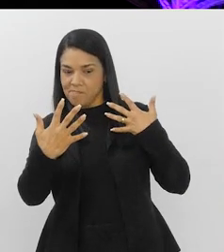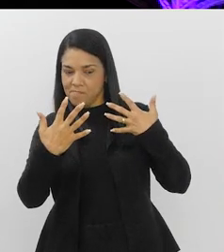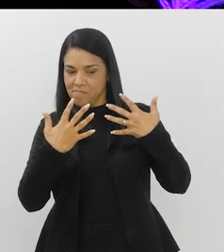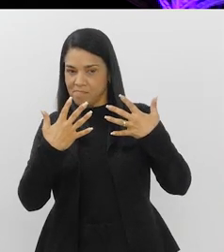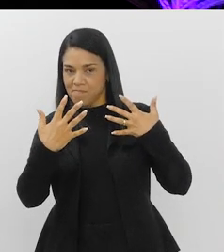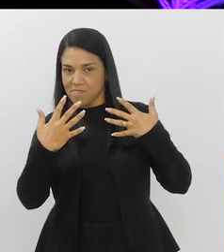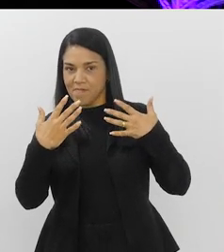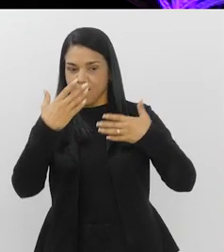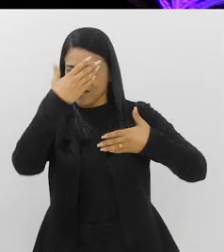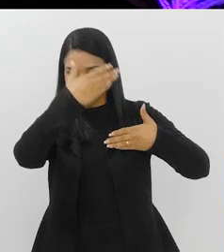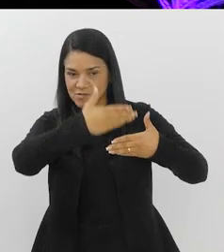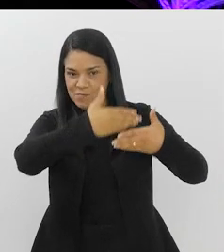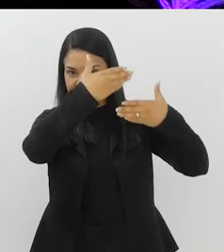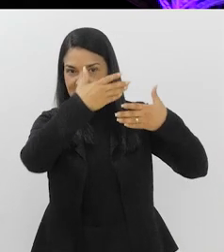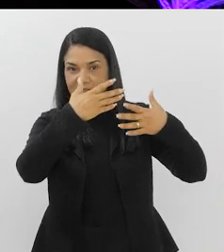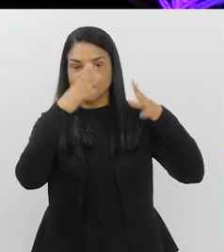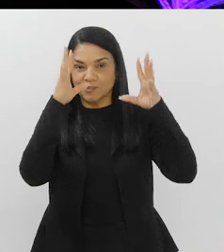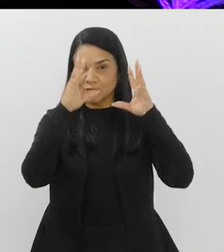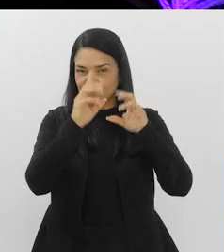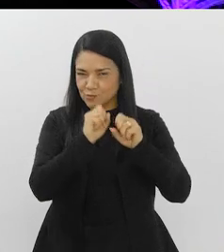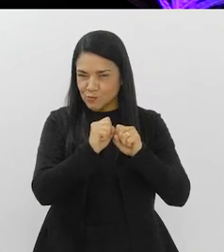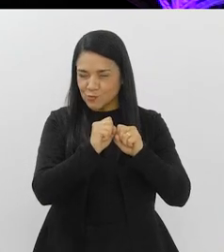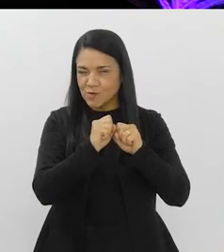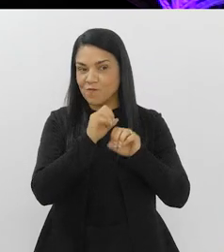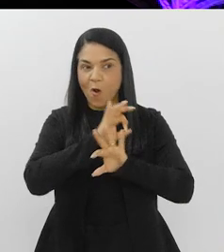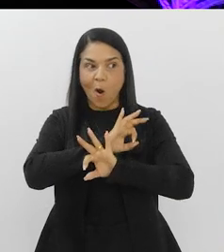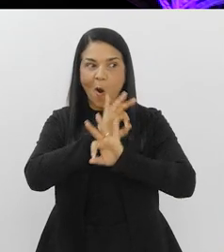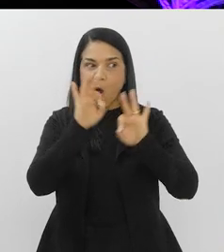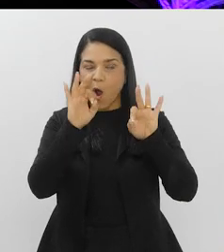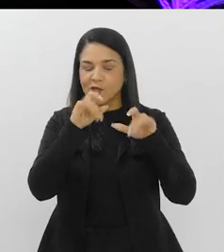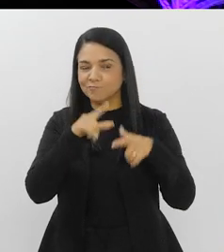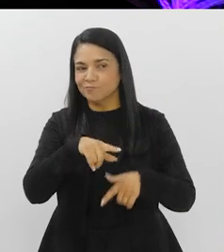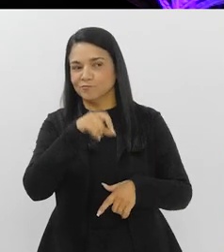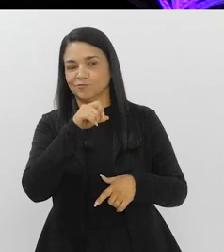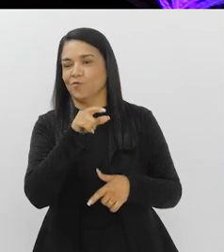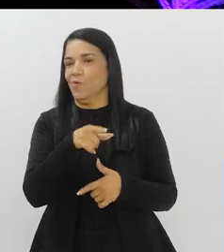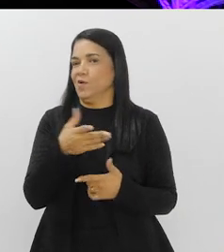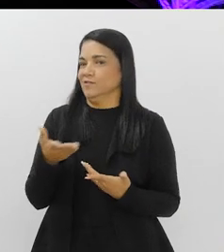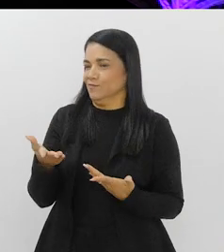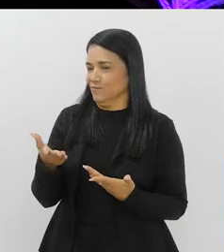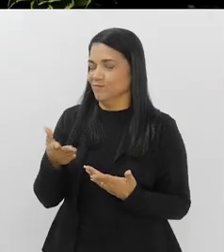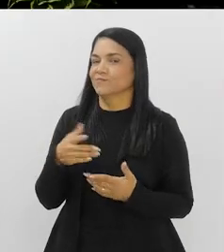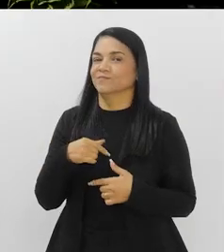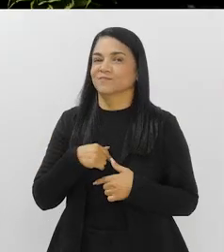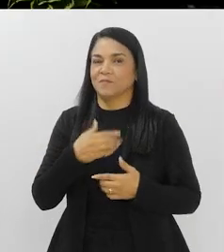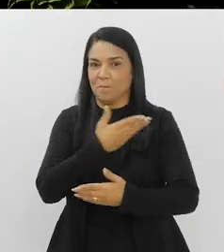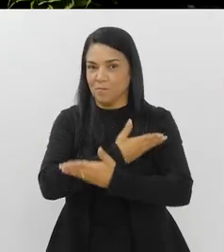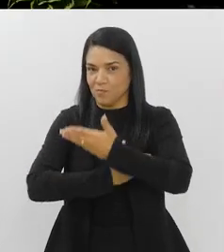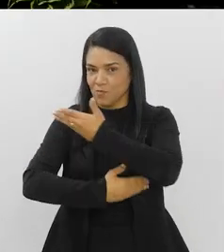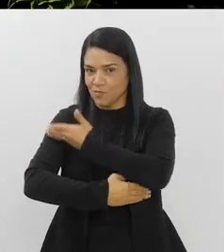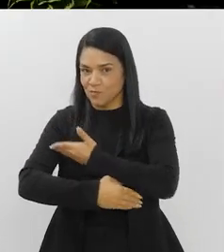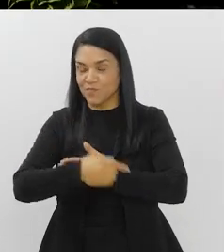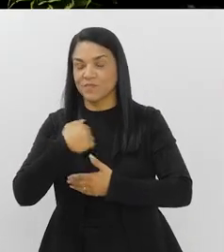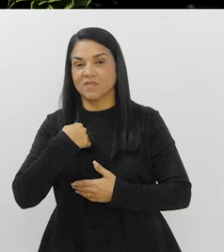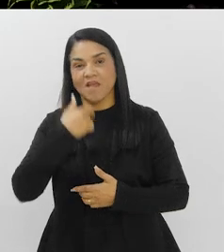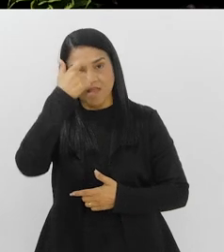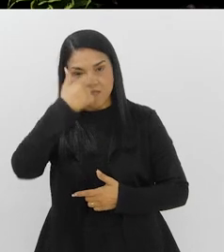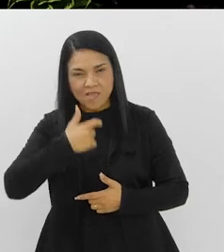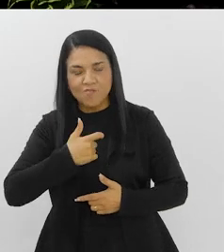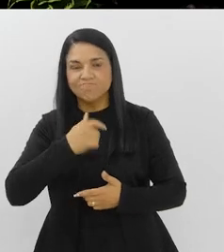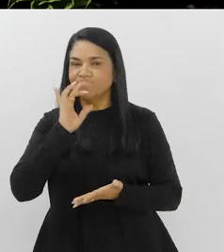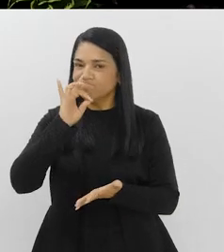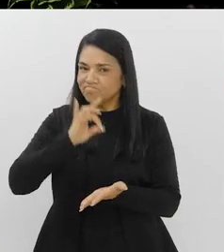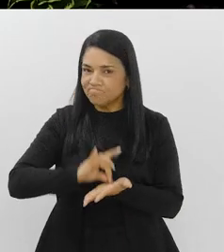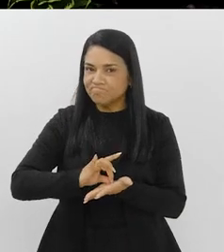a com a né com com as paredes mais escuras eu não tinha essa informa fo Timo ter vindo com essa blusa agora e de